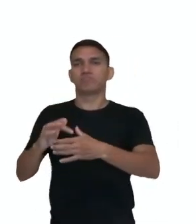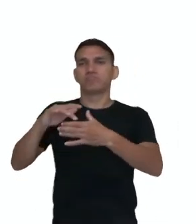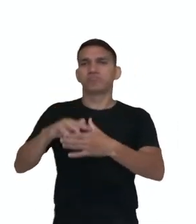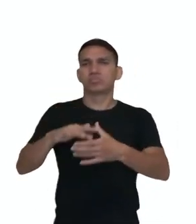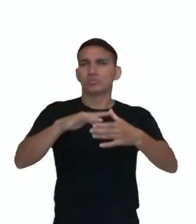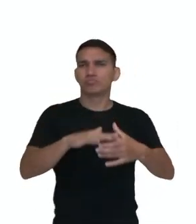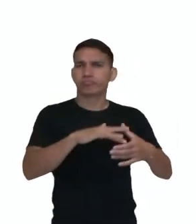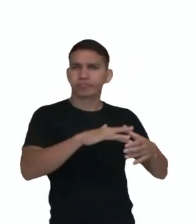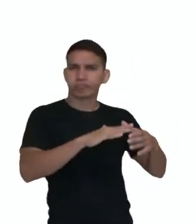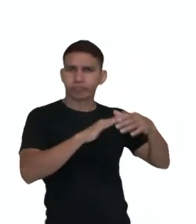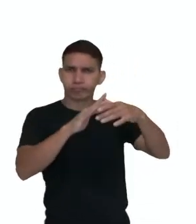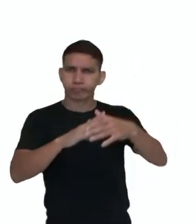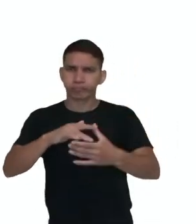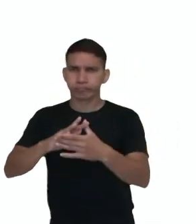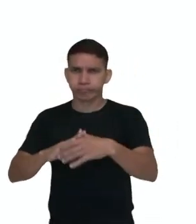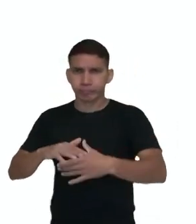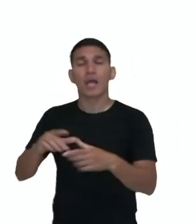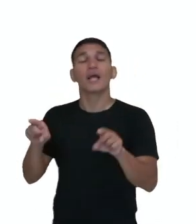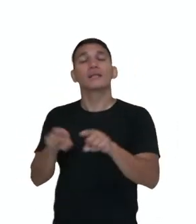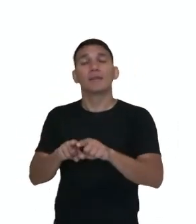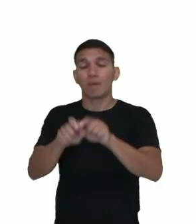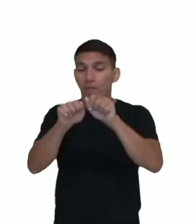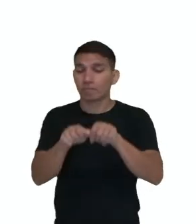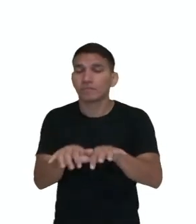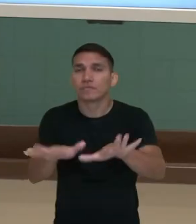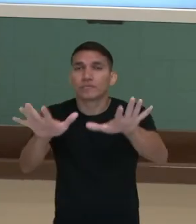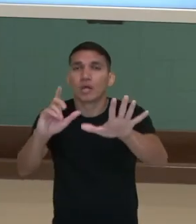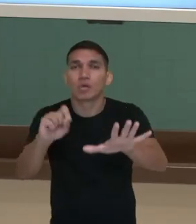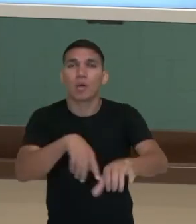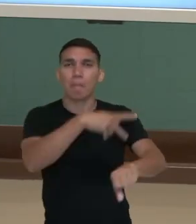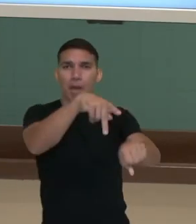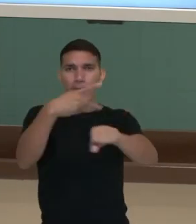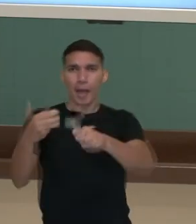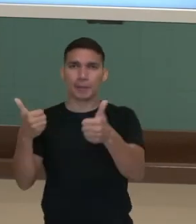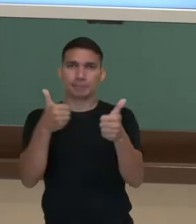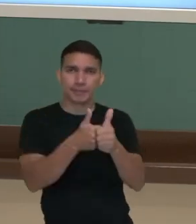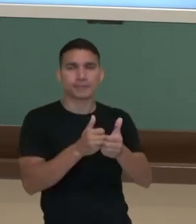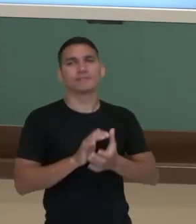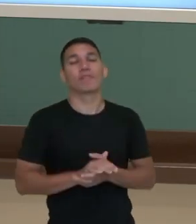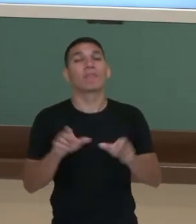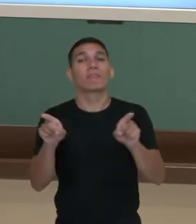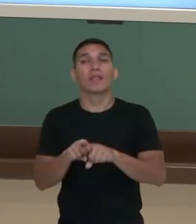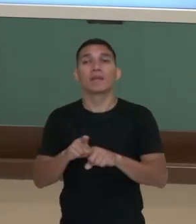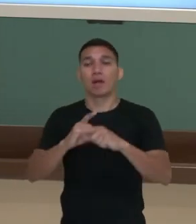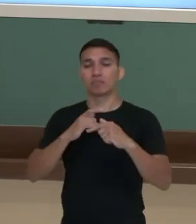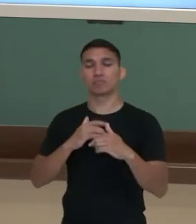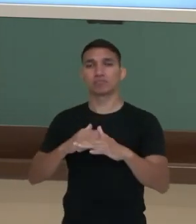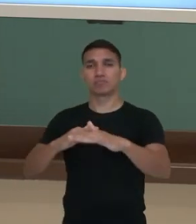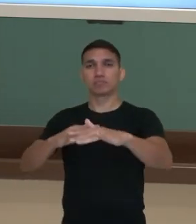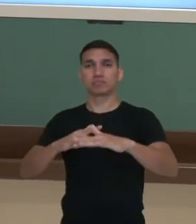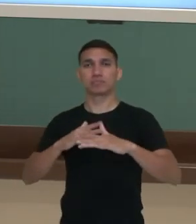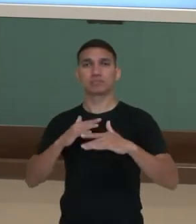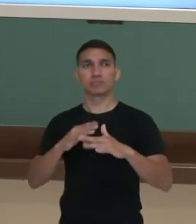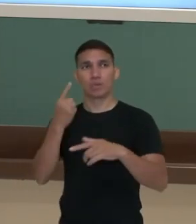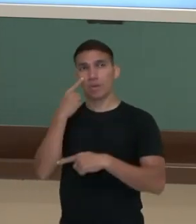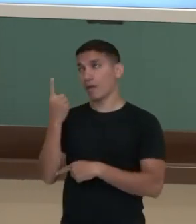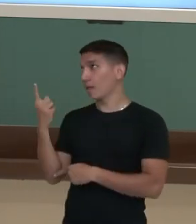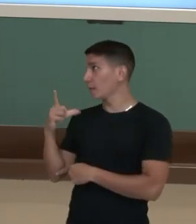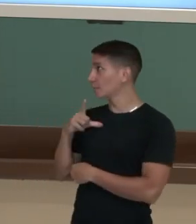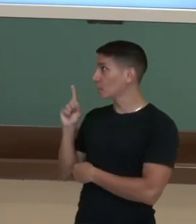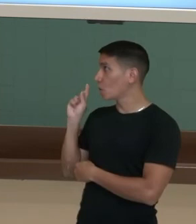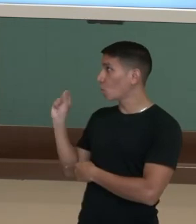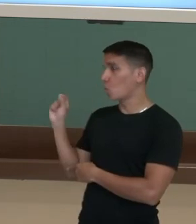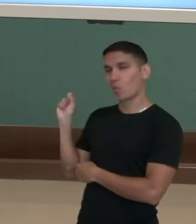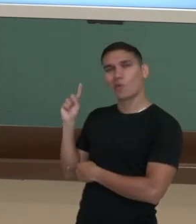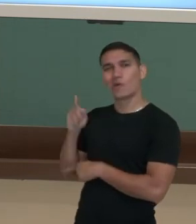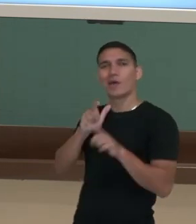e vai desaguar ali, vai continuar em países vizinhos. E a bacia, aqui está a localização